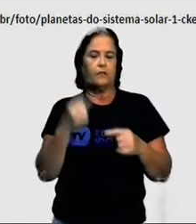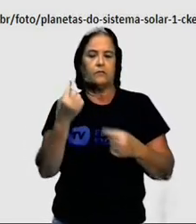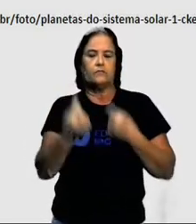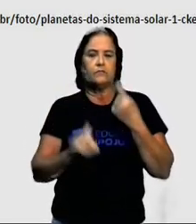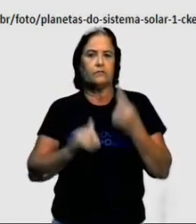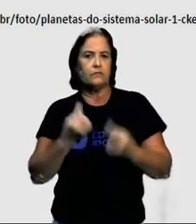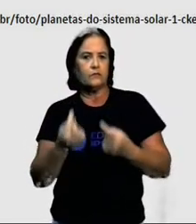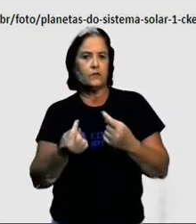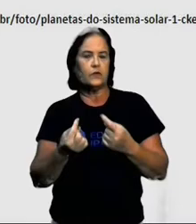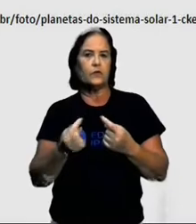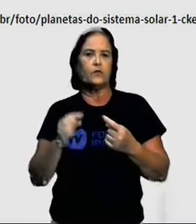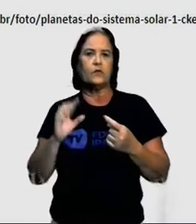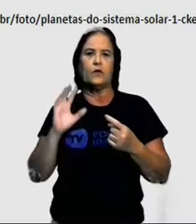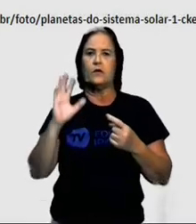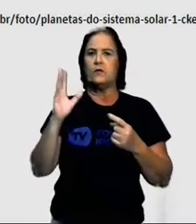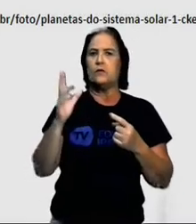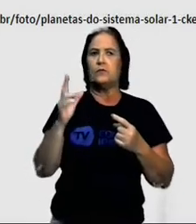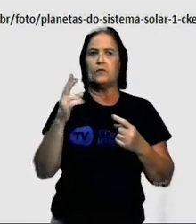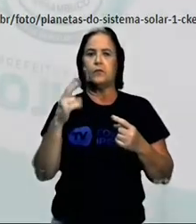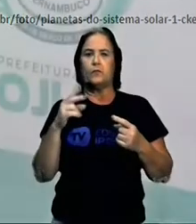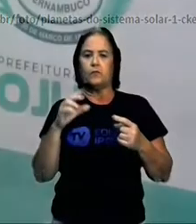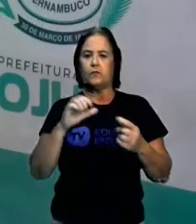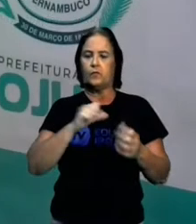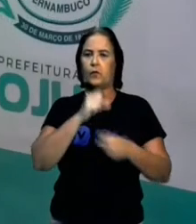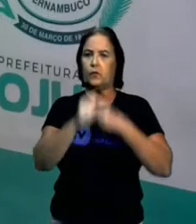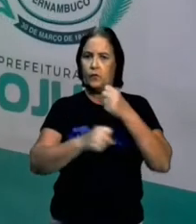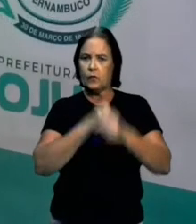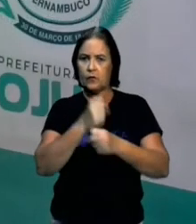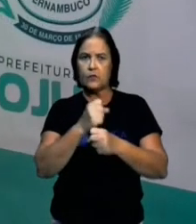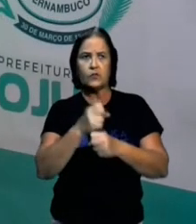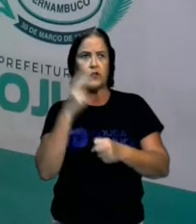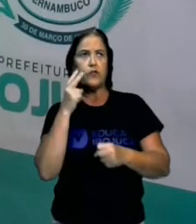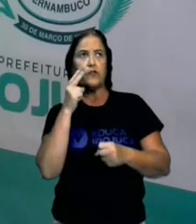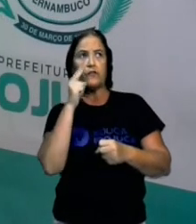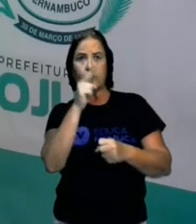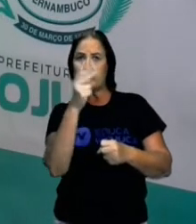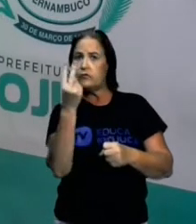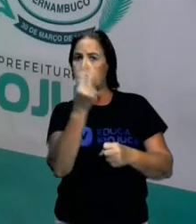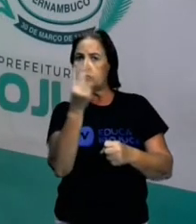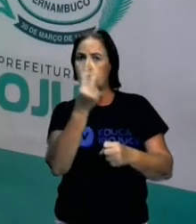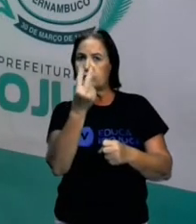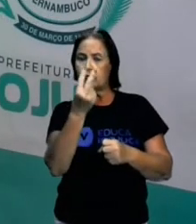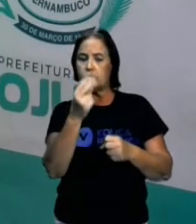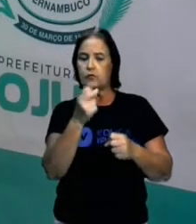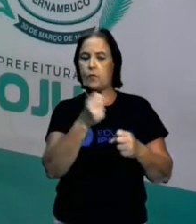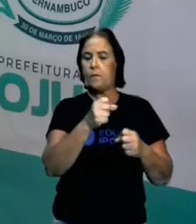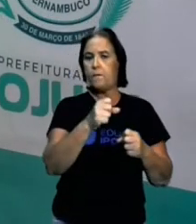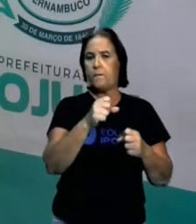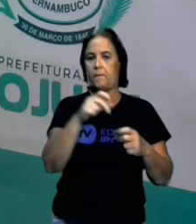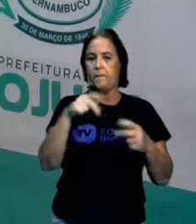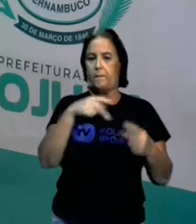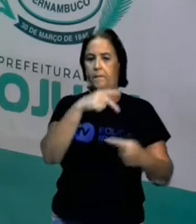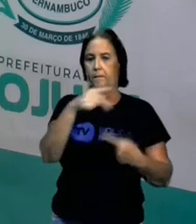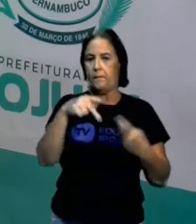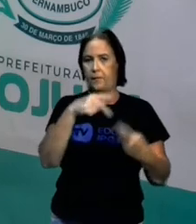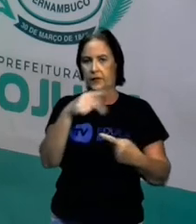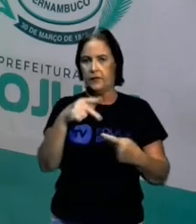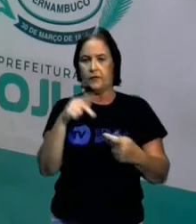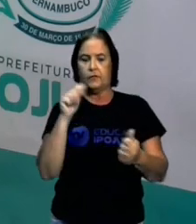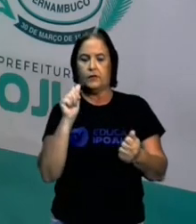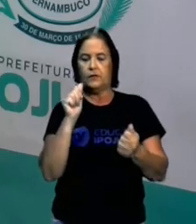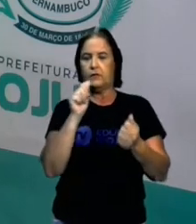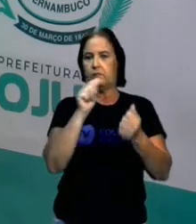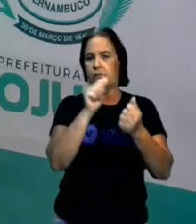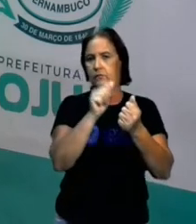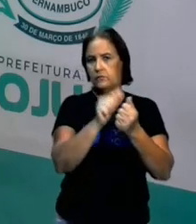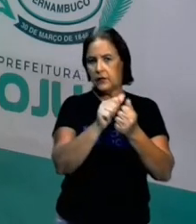gente consegue até ver esses dois planetas a olho nu durante a noite, certo? Pela proximidade que eles